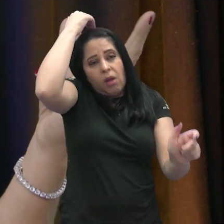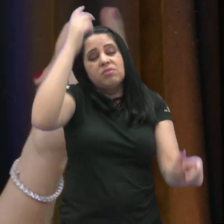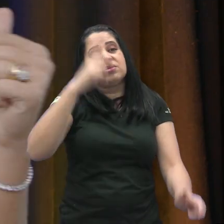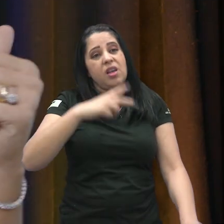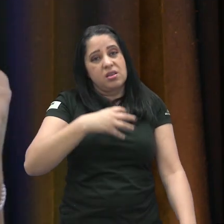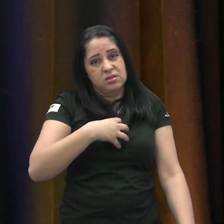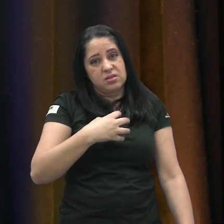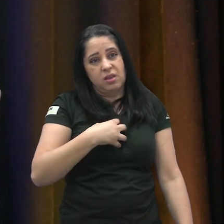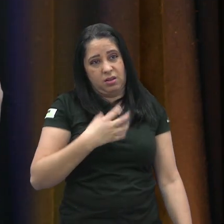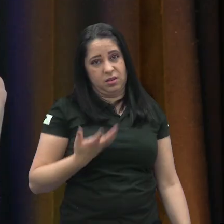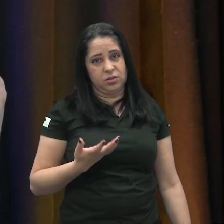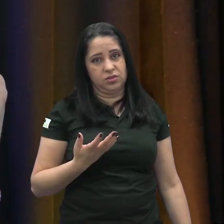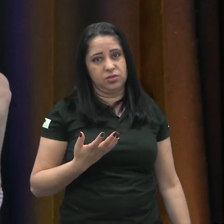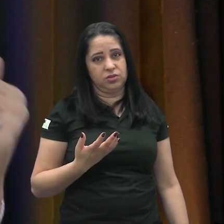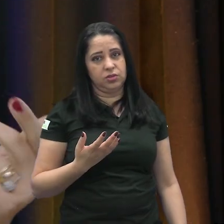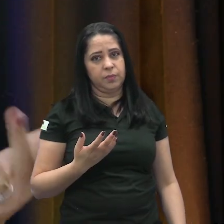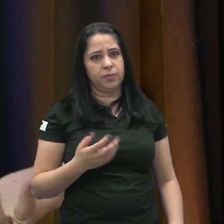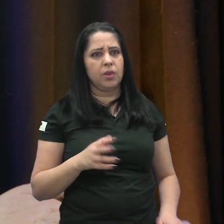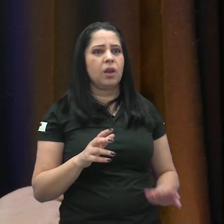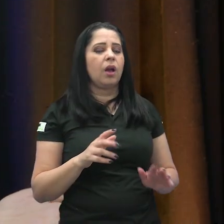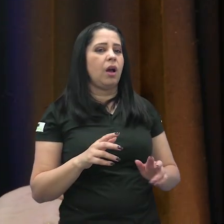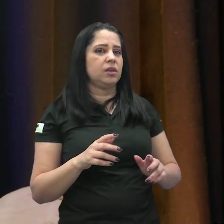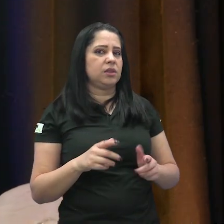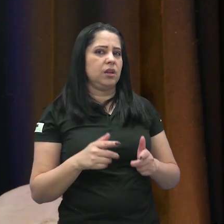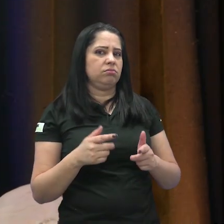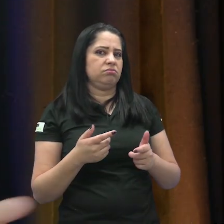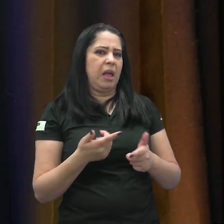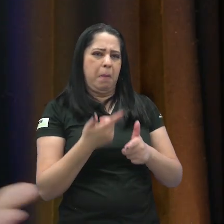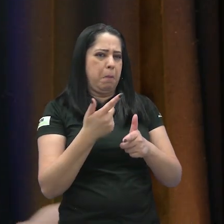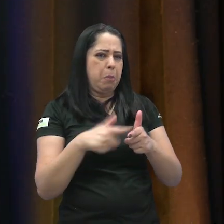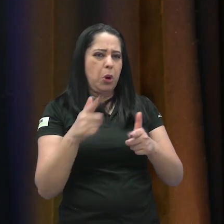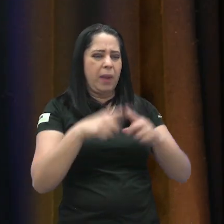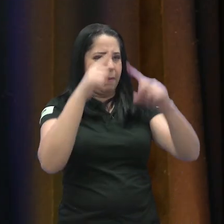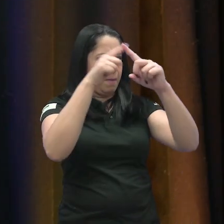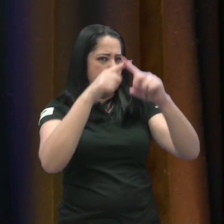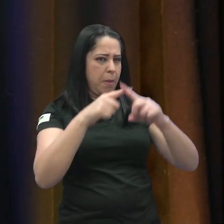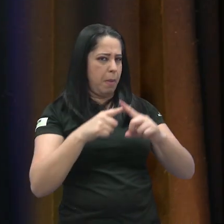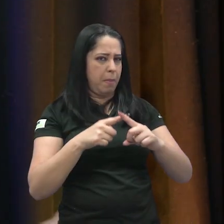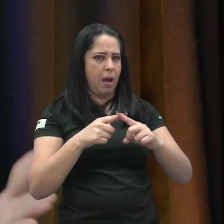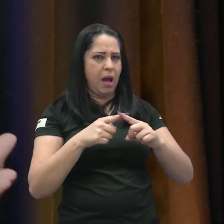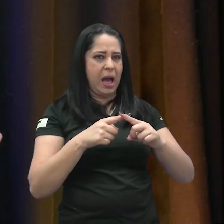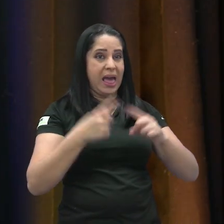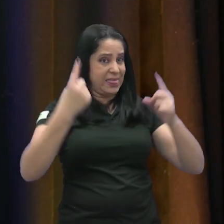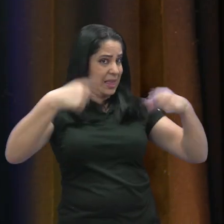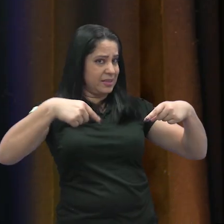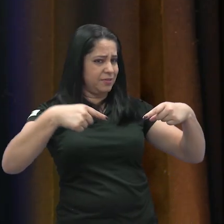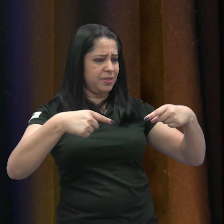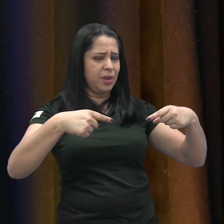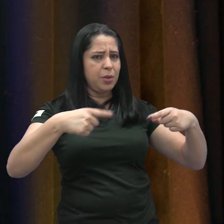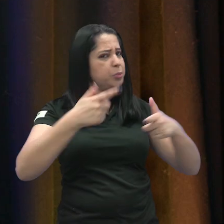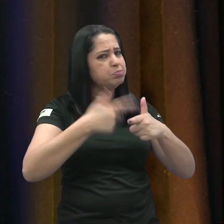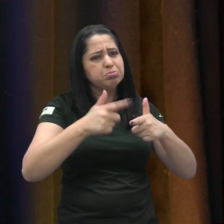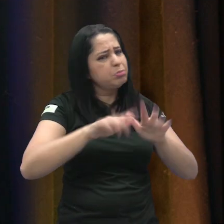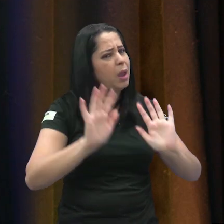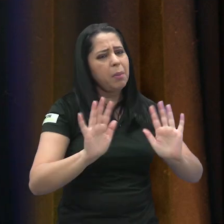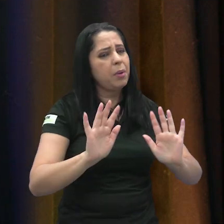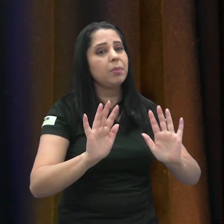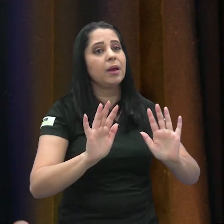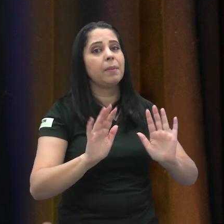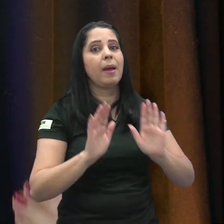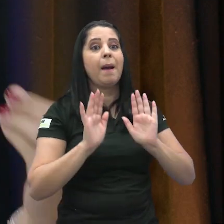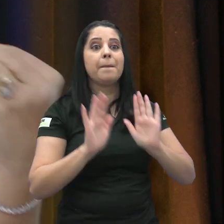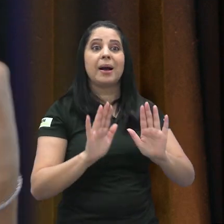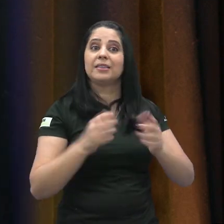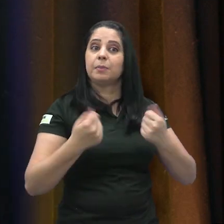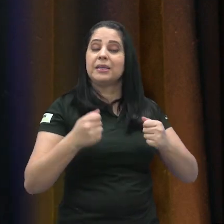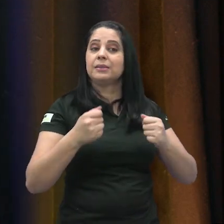o externo e pouco o interno. Eu não vejo problema em ser competitiva, até porque eu também sou muito competitiva, mas é a questão, o quanto essa competição vem